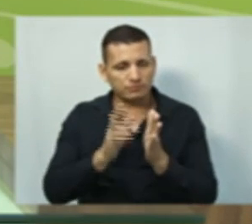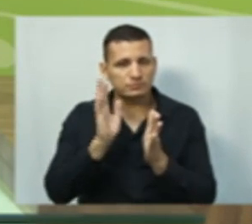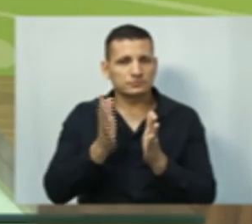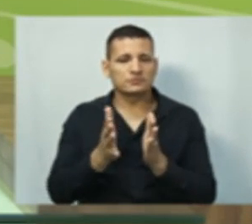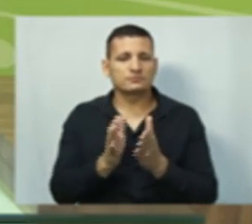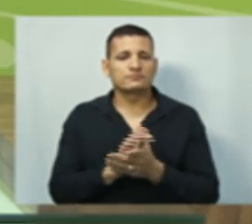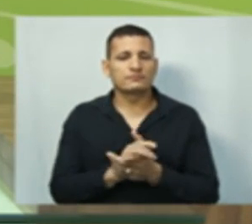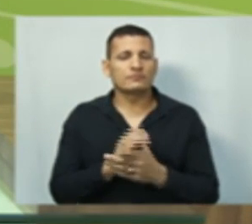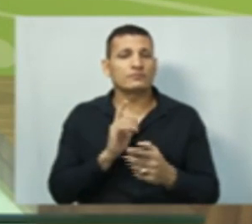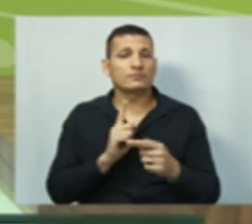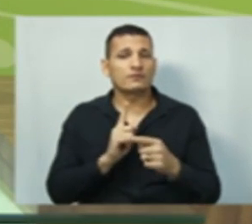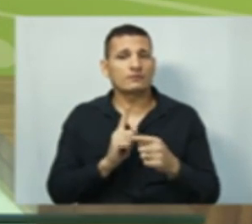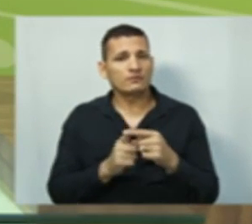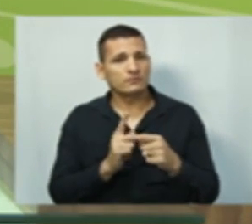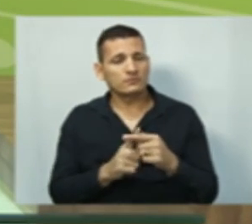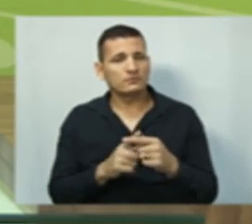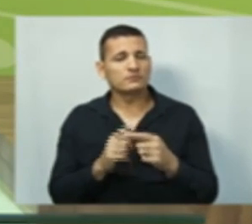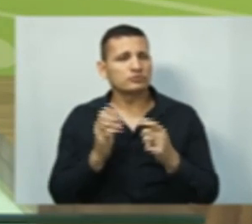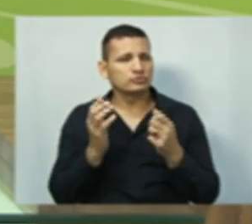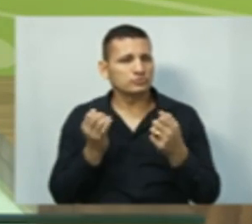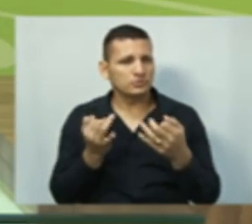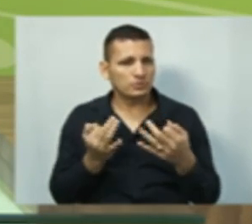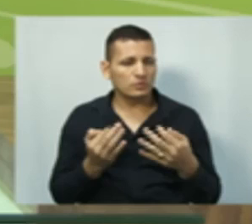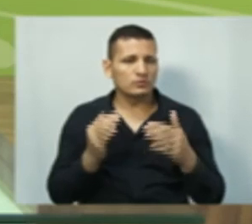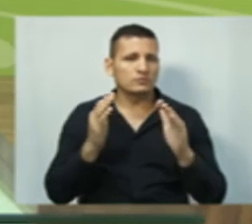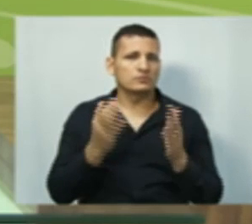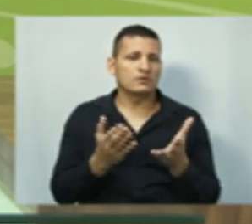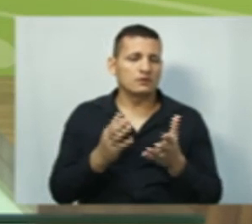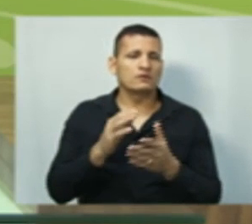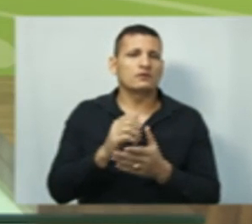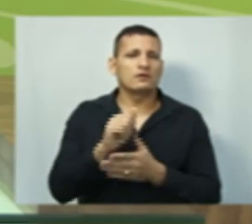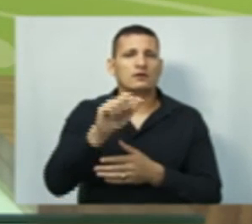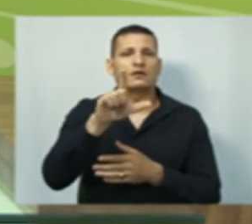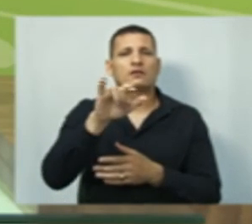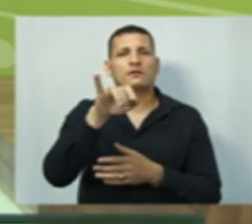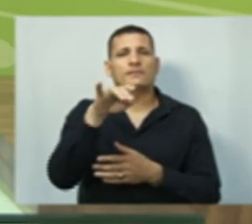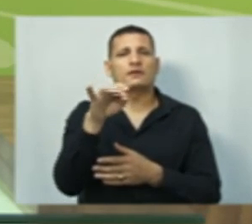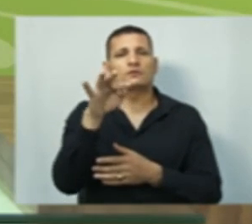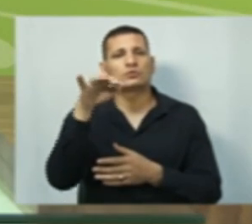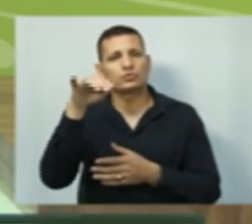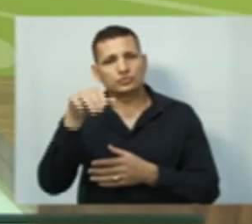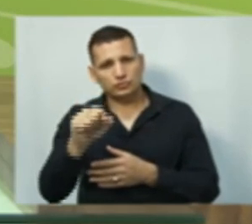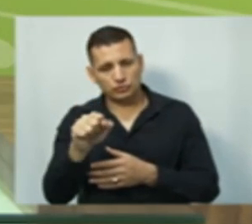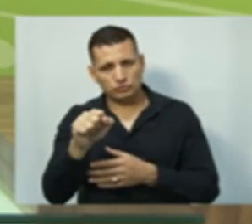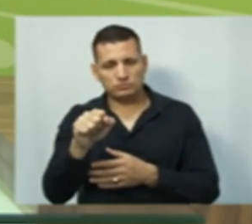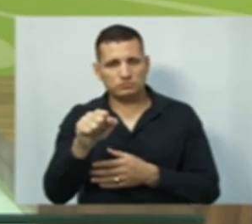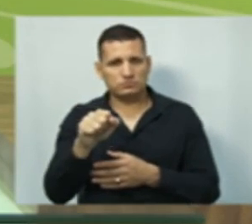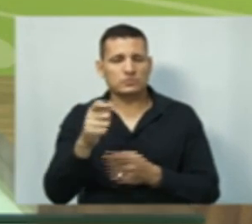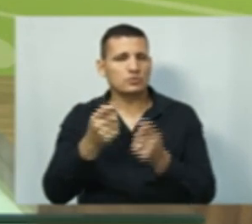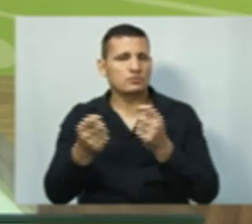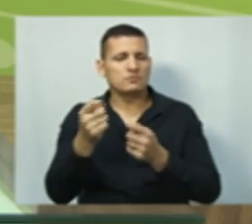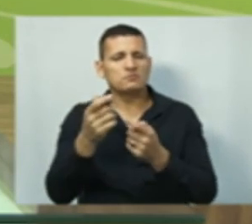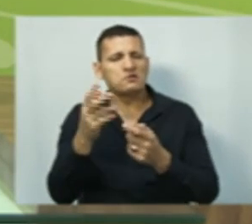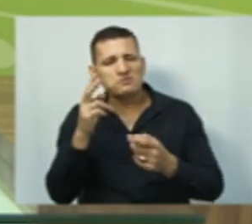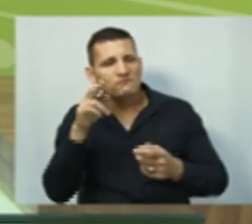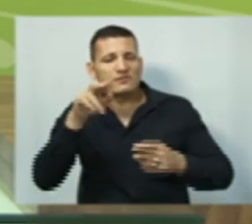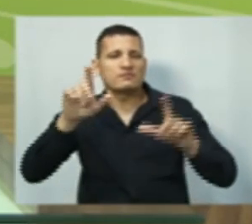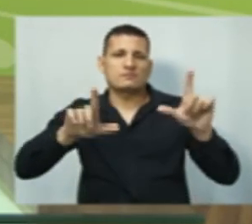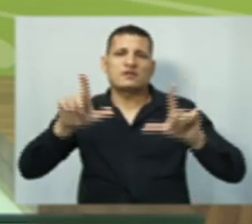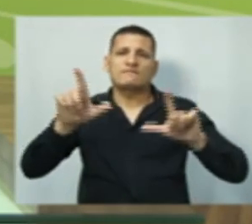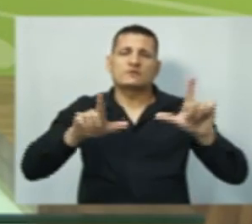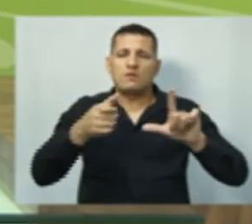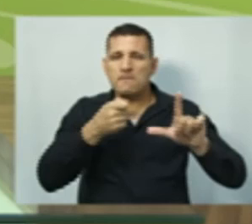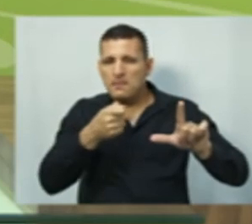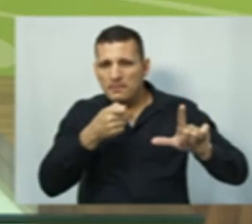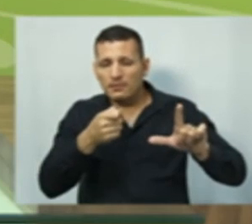porque nós falamos sobre elementos da economia que, por vezes, vocês podem ouvir nos noticiários, nos jornais e ter